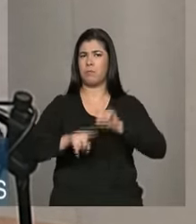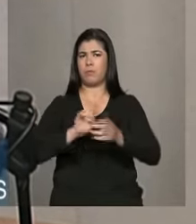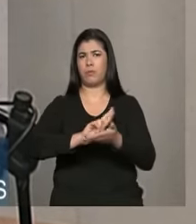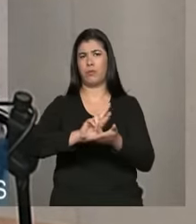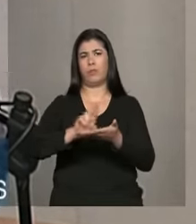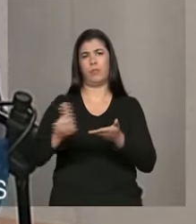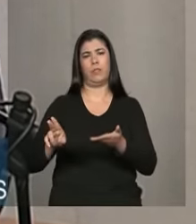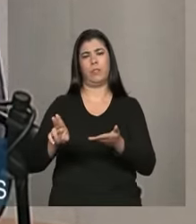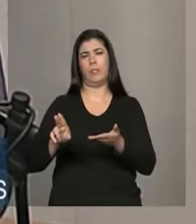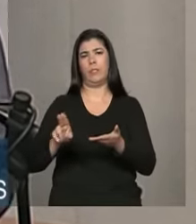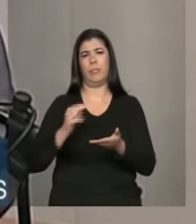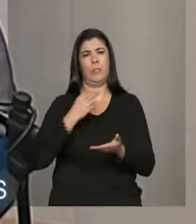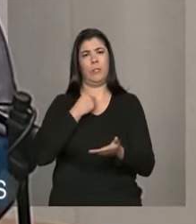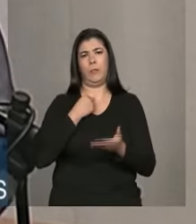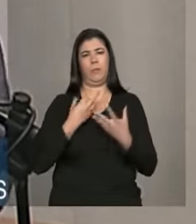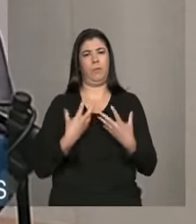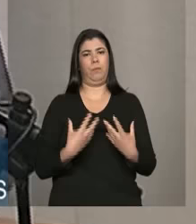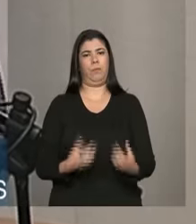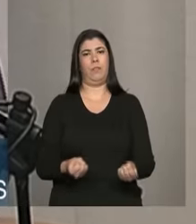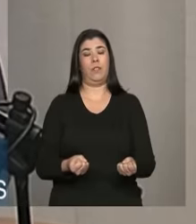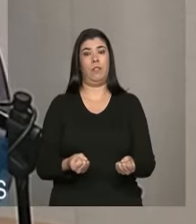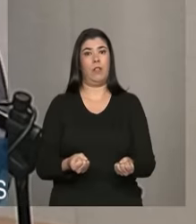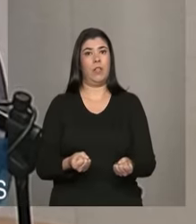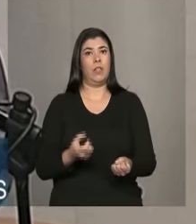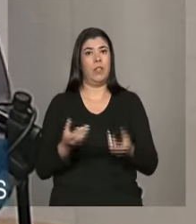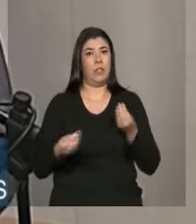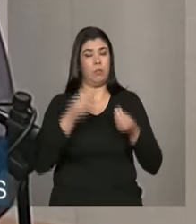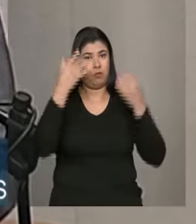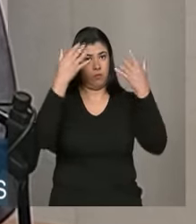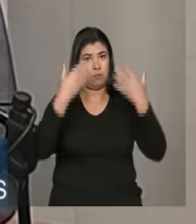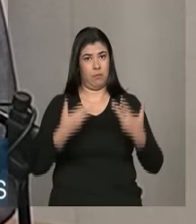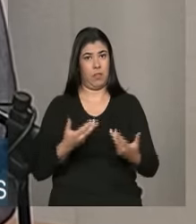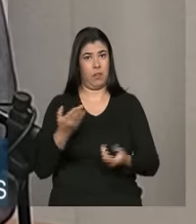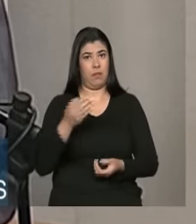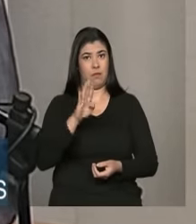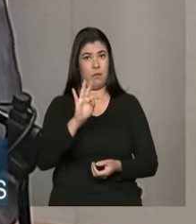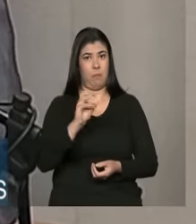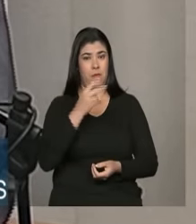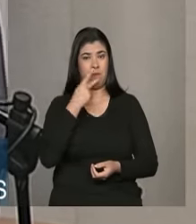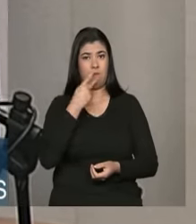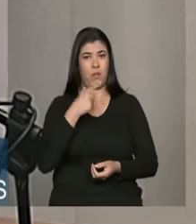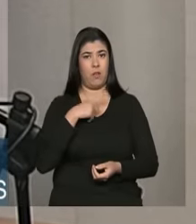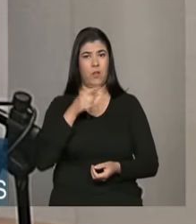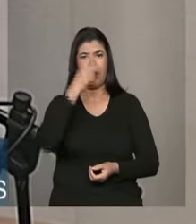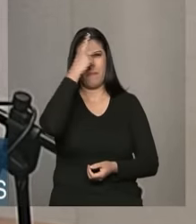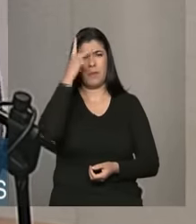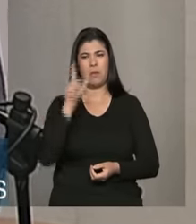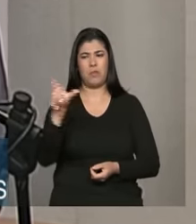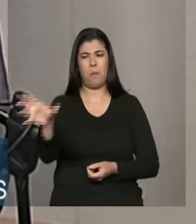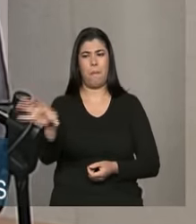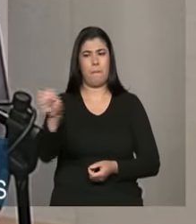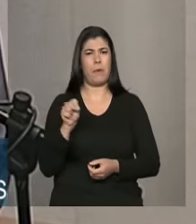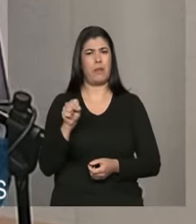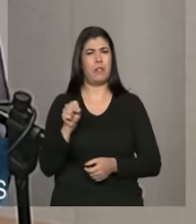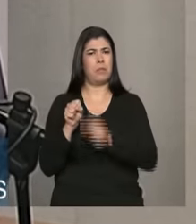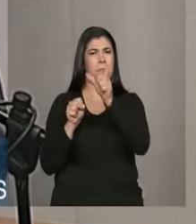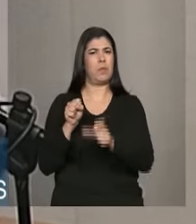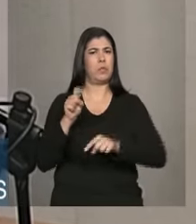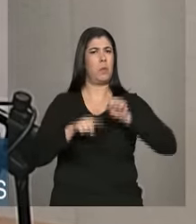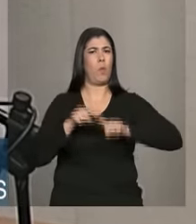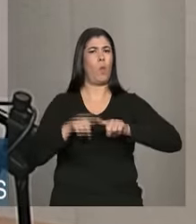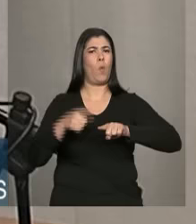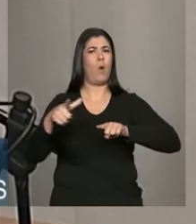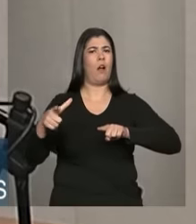disse o secretário Berto Vasconcelos é incrível que ainda hoje tenhamos pessoas que sejam transformadas em objetos isso já era